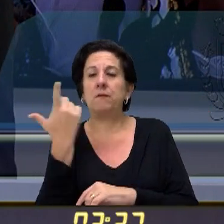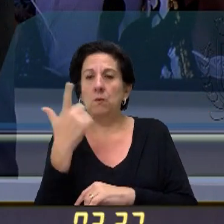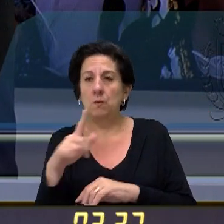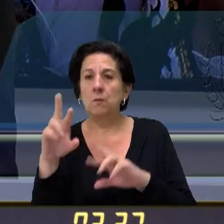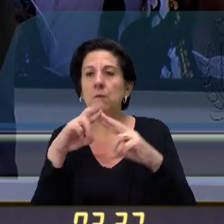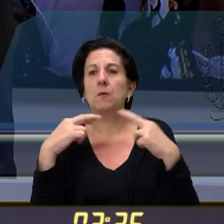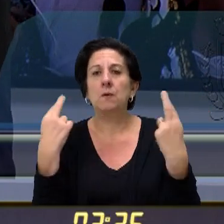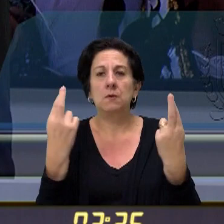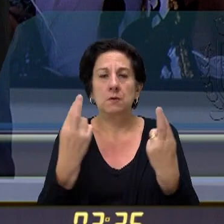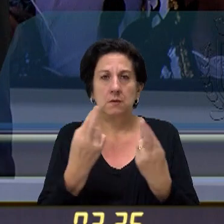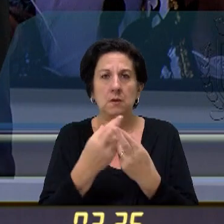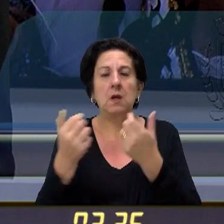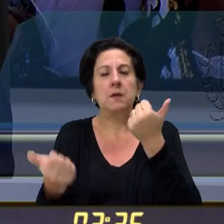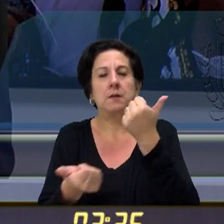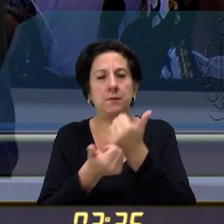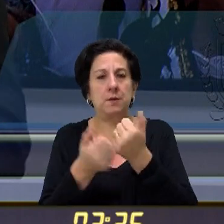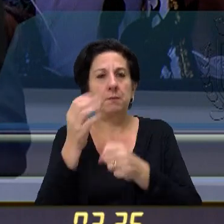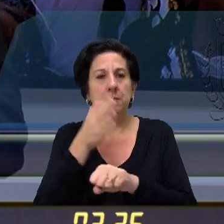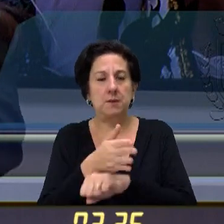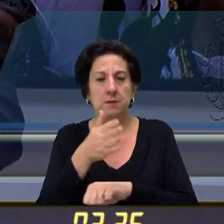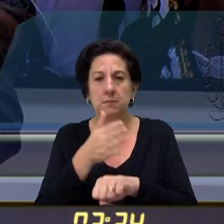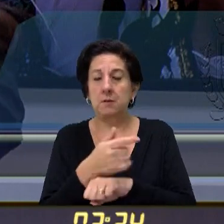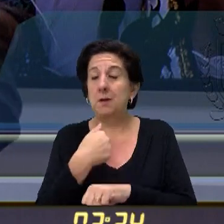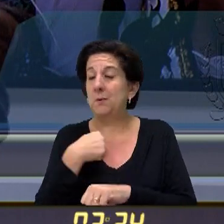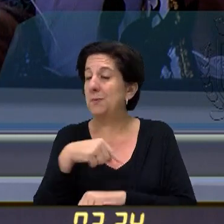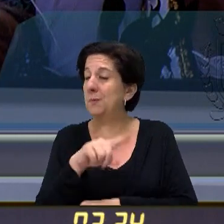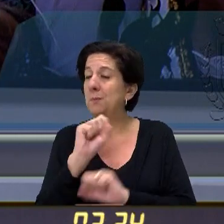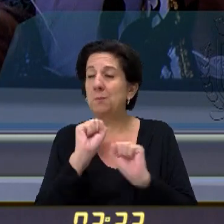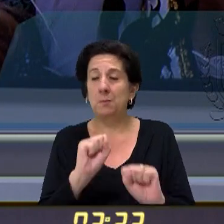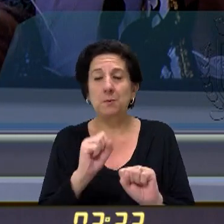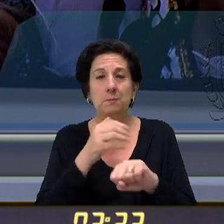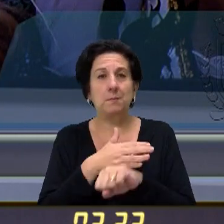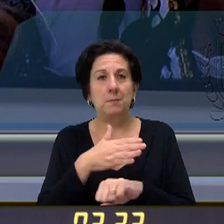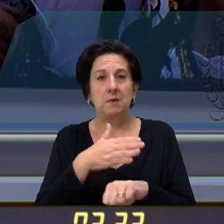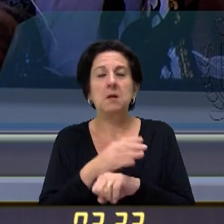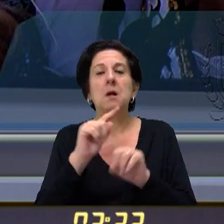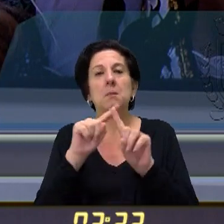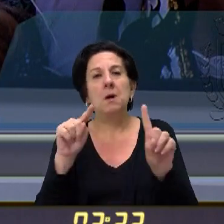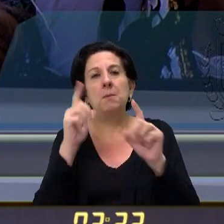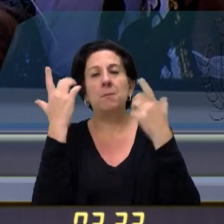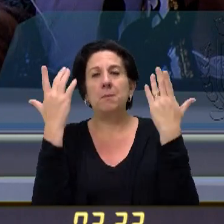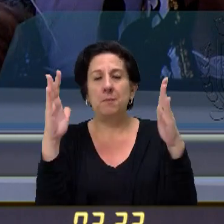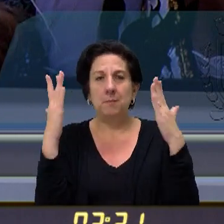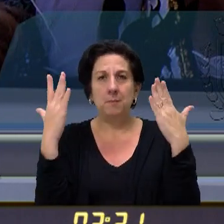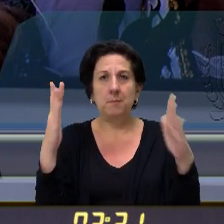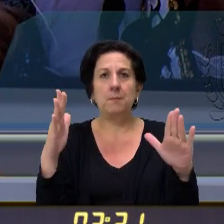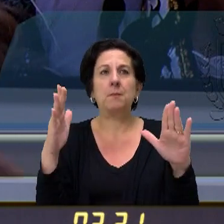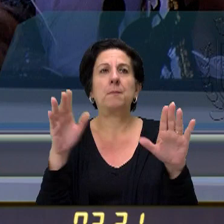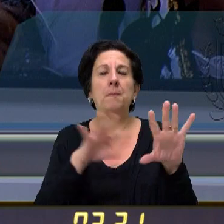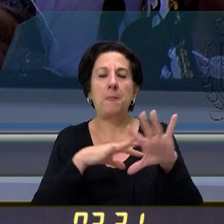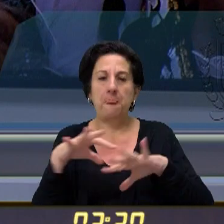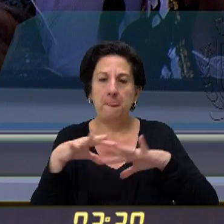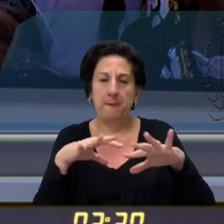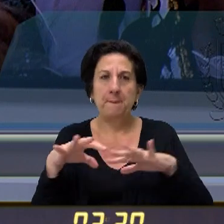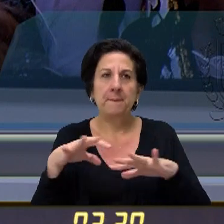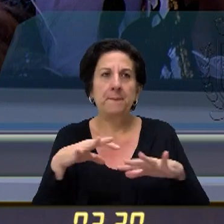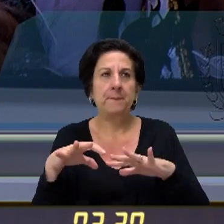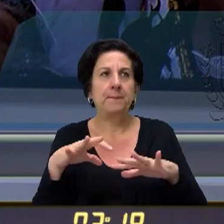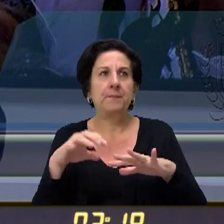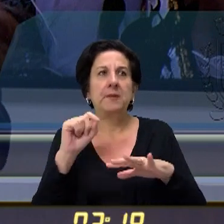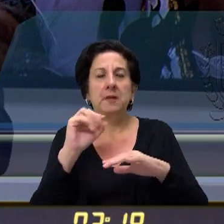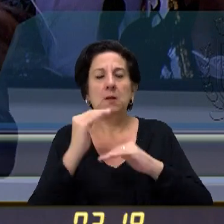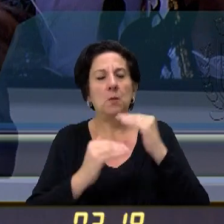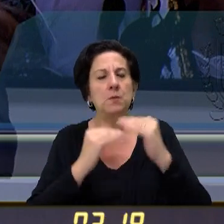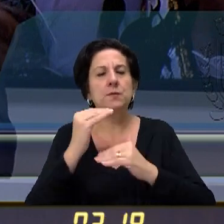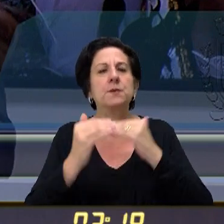aqui, nossa assessoria participou, nós não pudemos estar, mas parabenizar pela mobilização, porque a